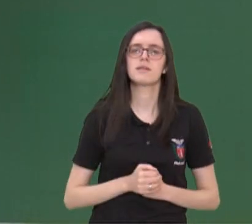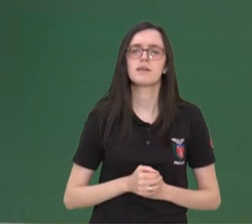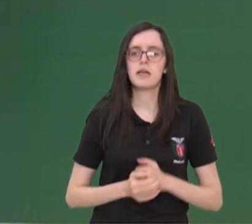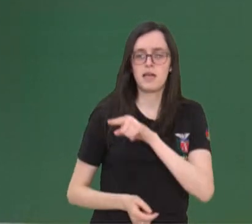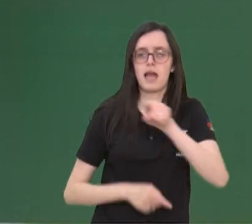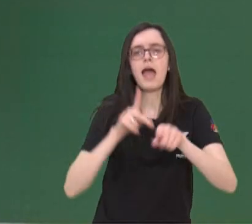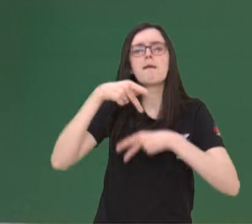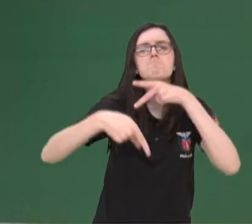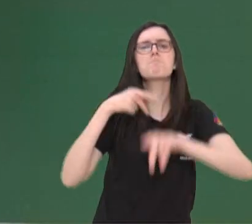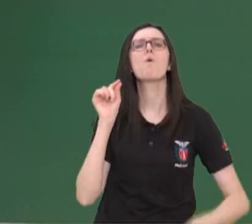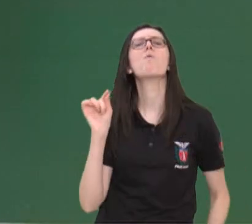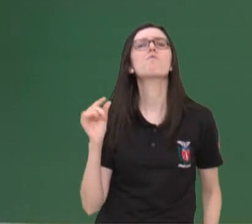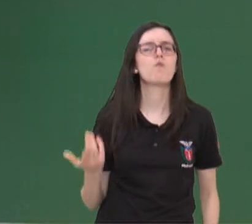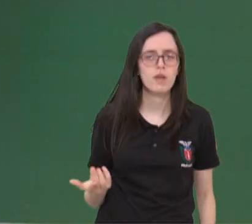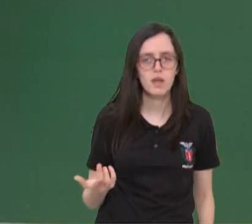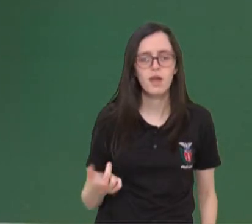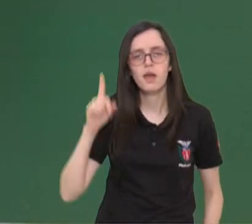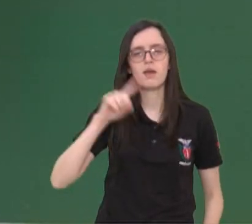eram povos que